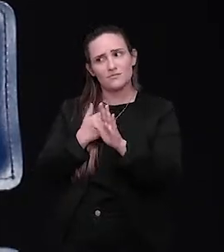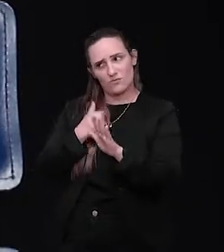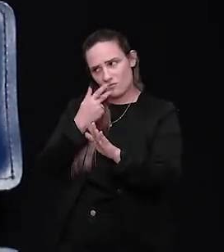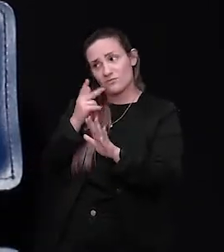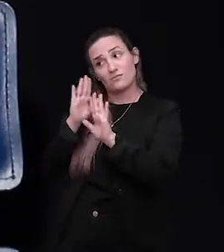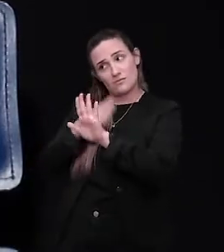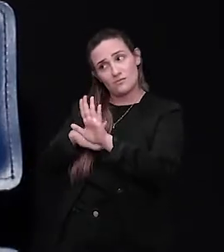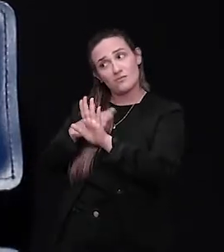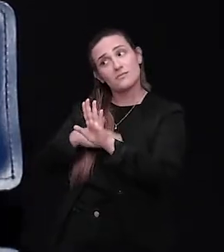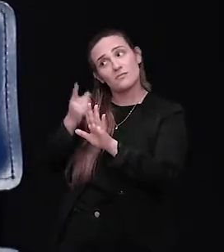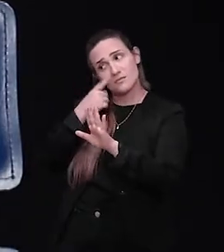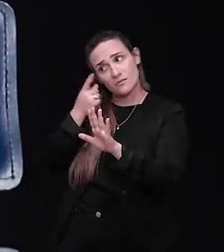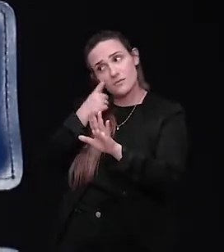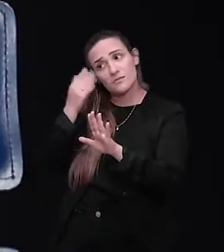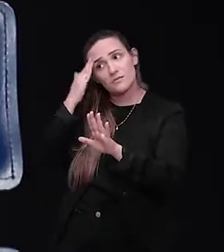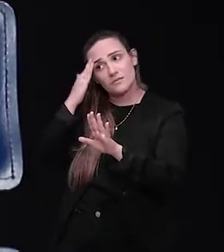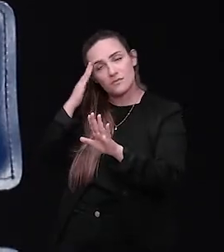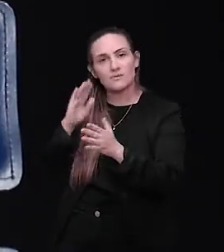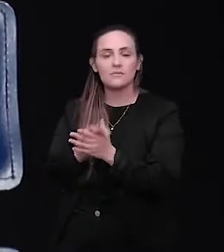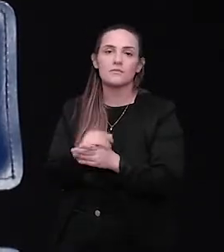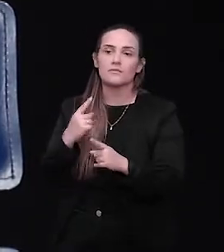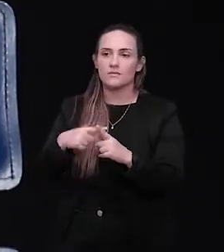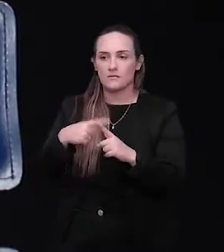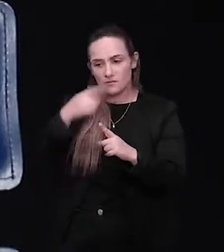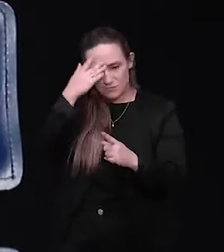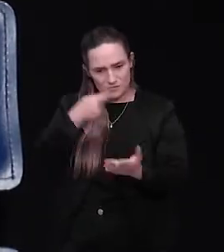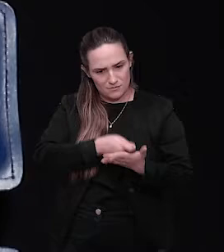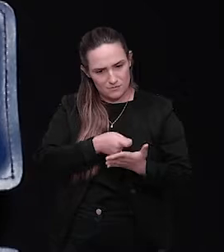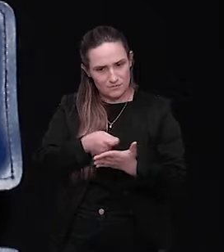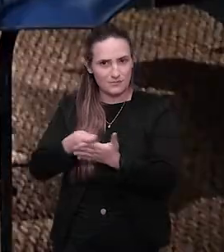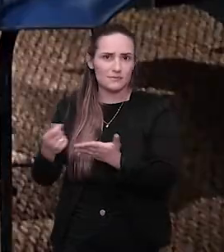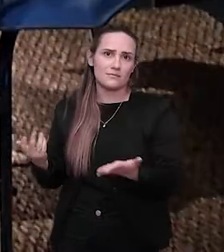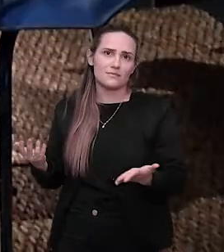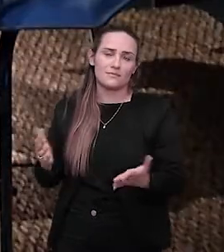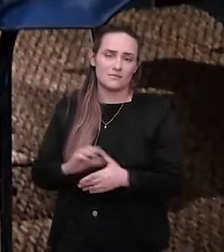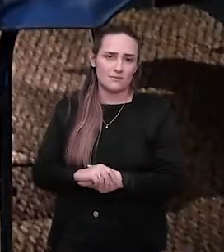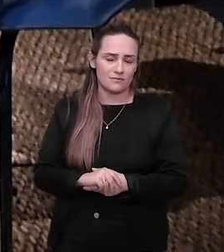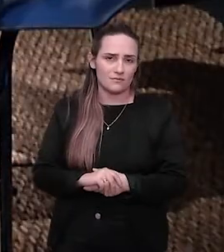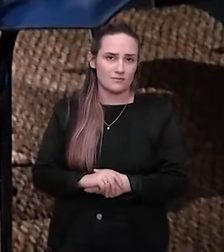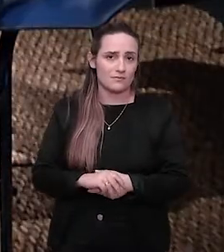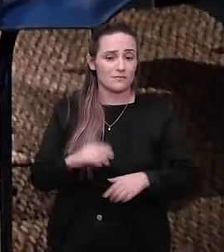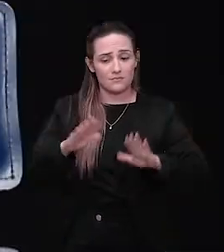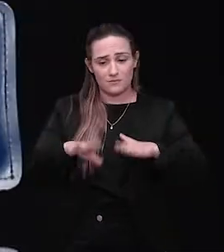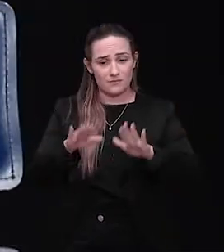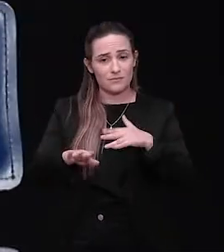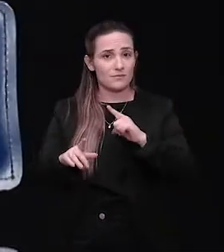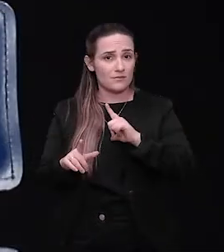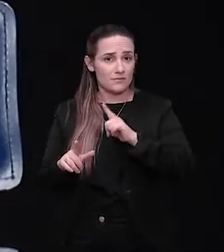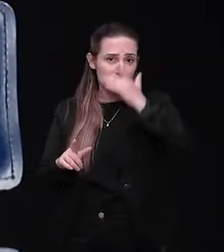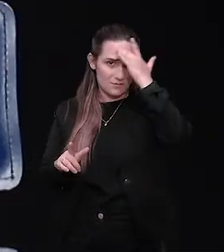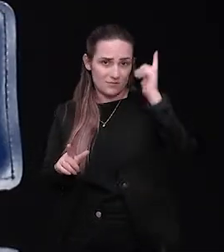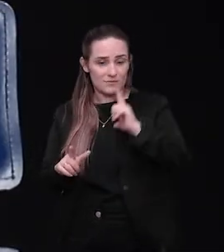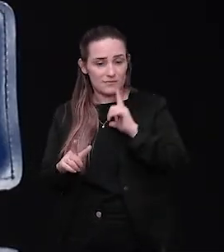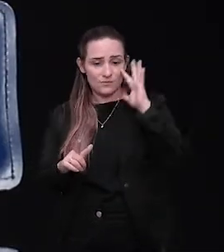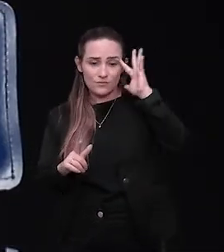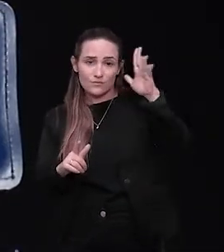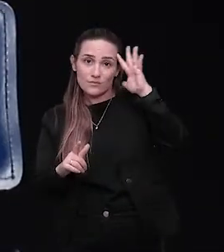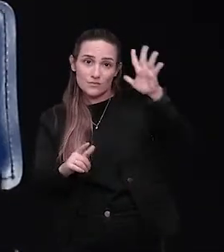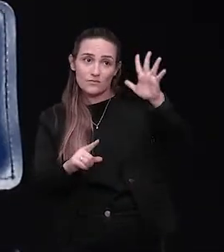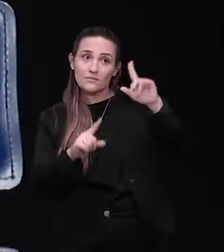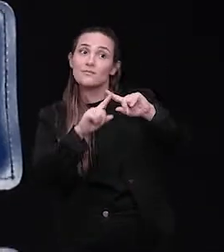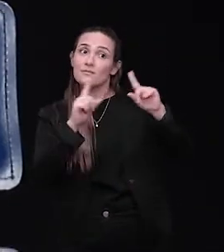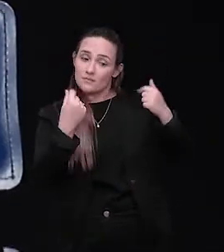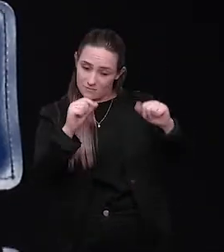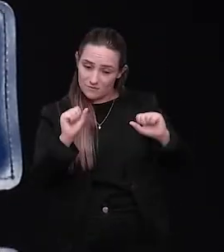eles perguntam coisas que eu falo, olha, peraí, deixa eu ver se eu entendi a questão, porque o aluno que é disciplinado, e você que está acompanhando, tá vendo, às vezes as pessoas